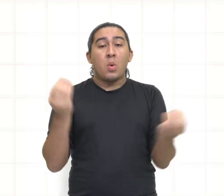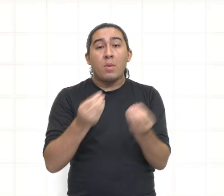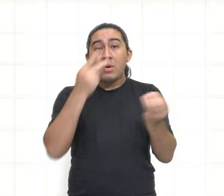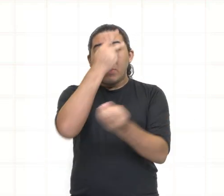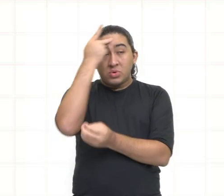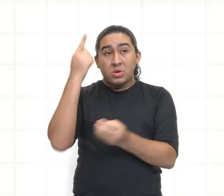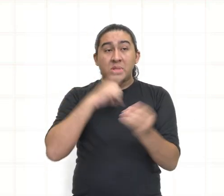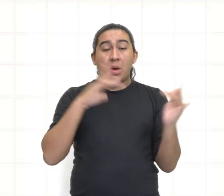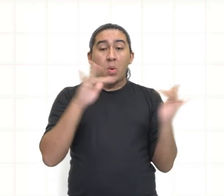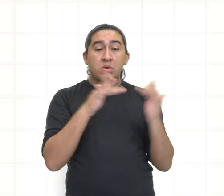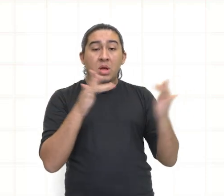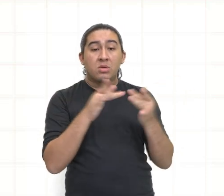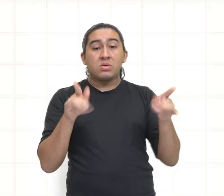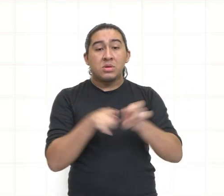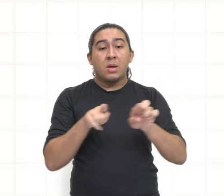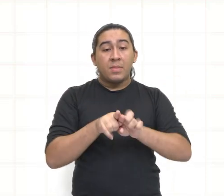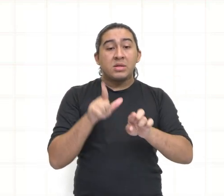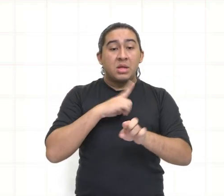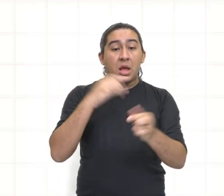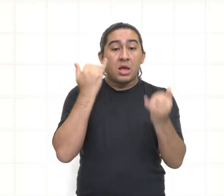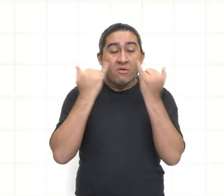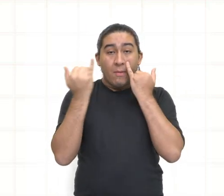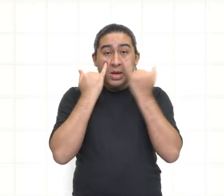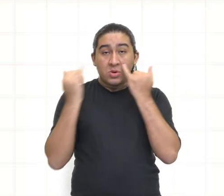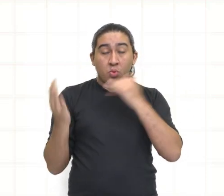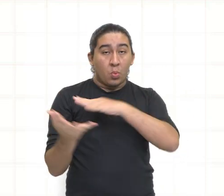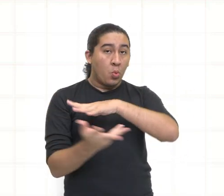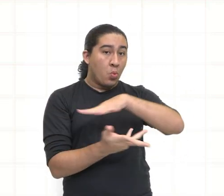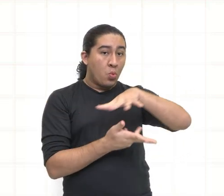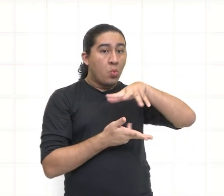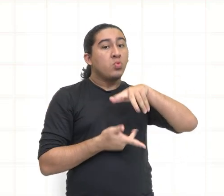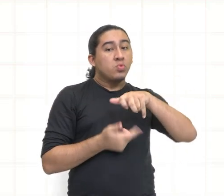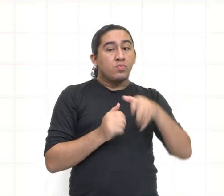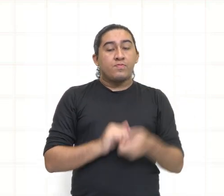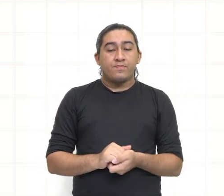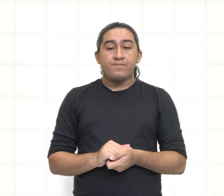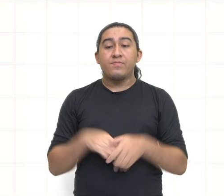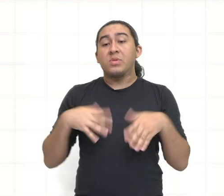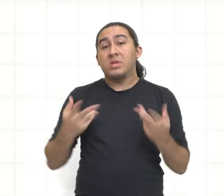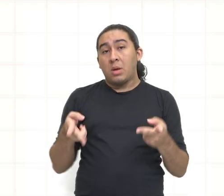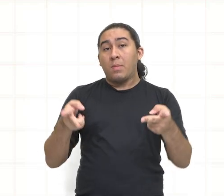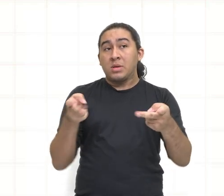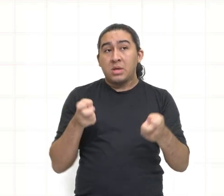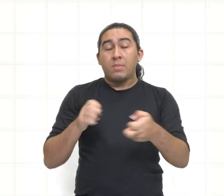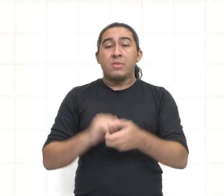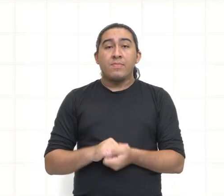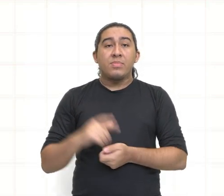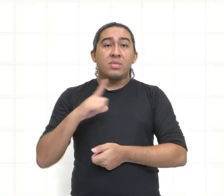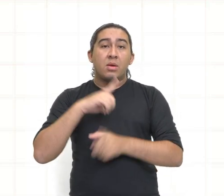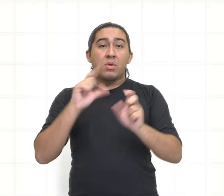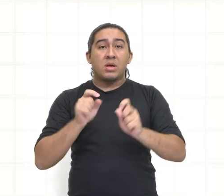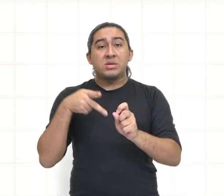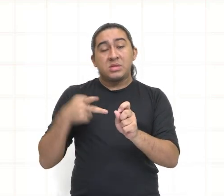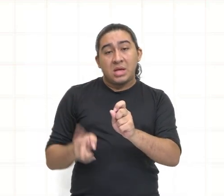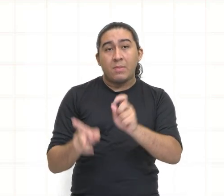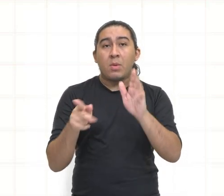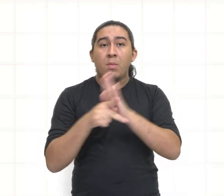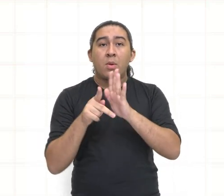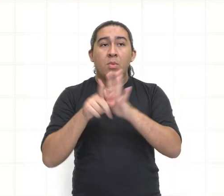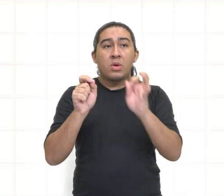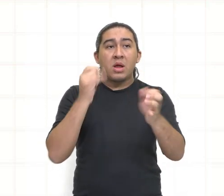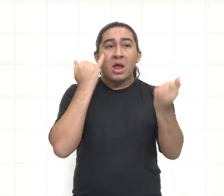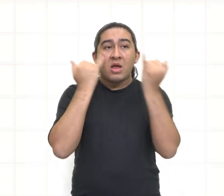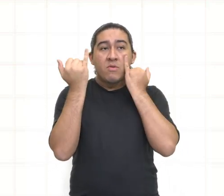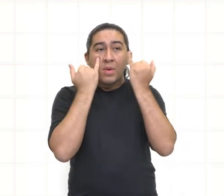conectam e compartilham informações globalmente. Então, observem que nós temos aqui sempre a questão da